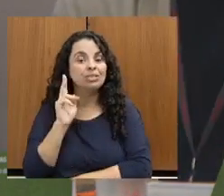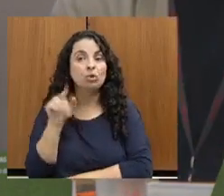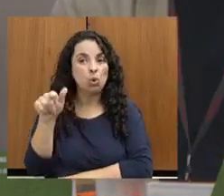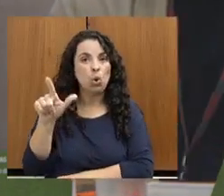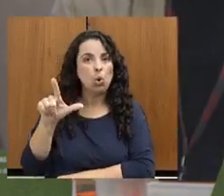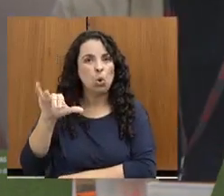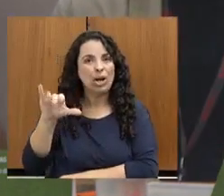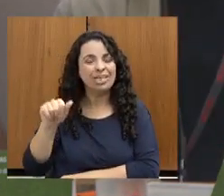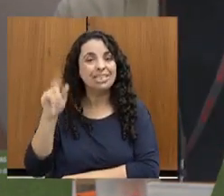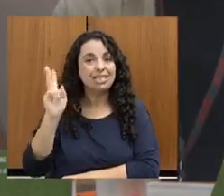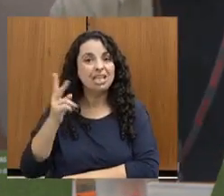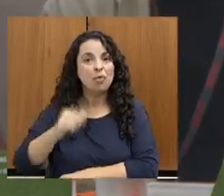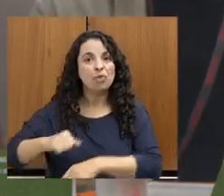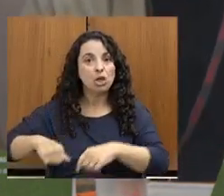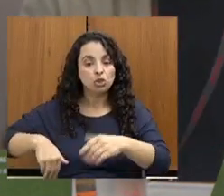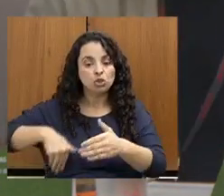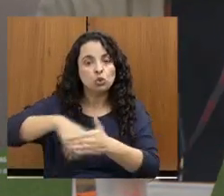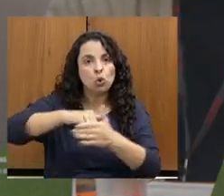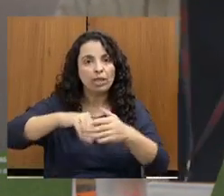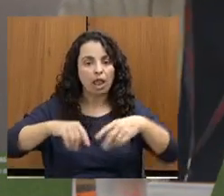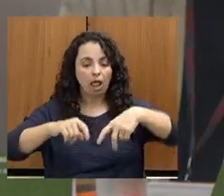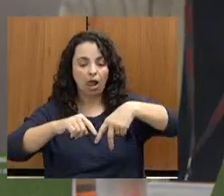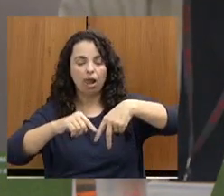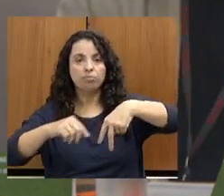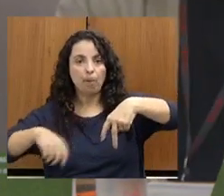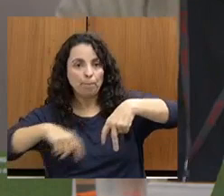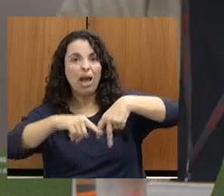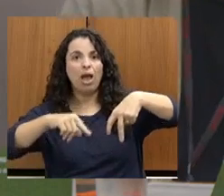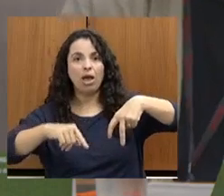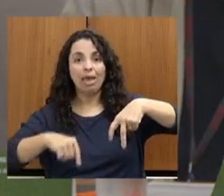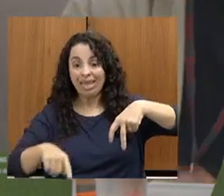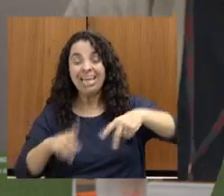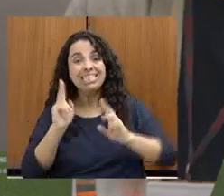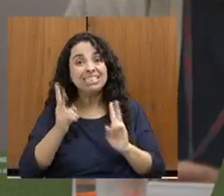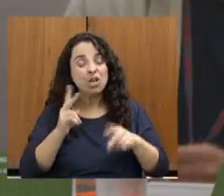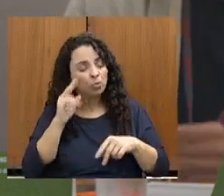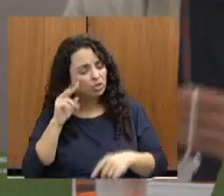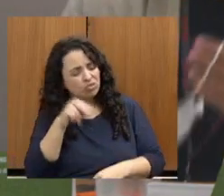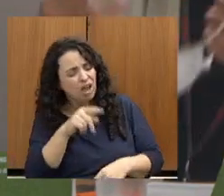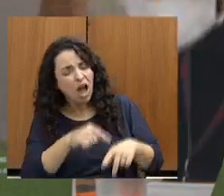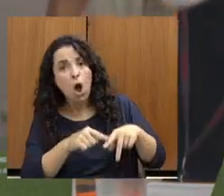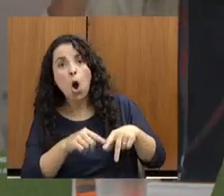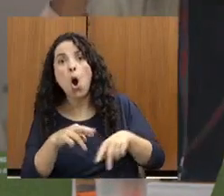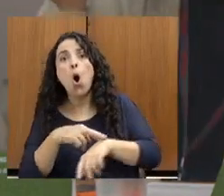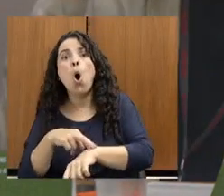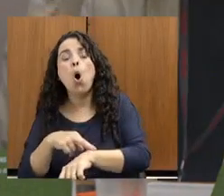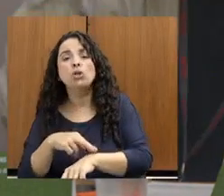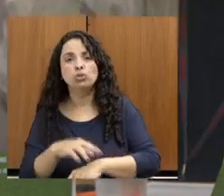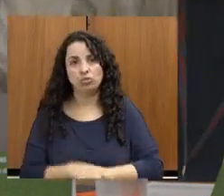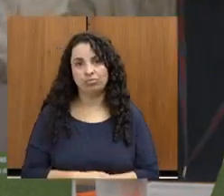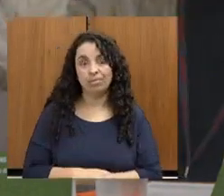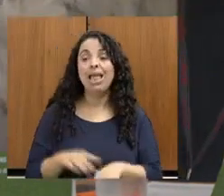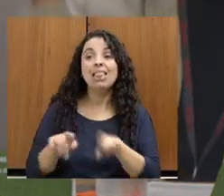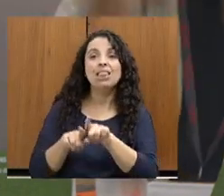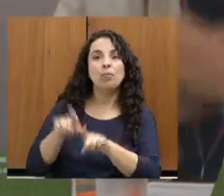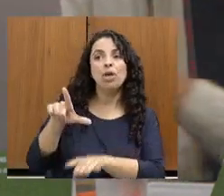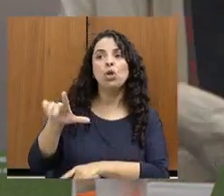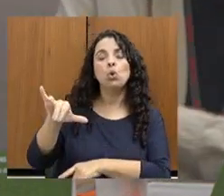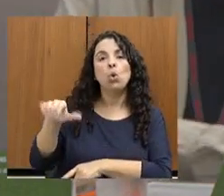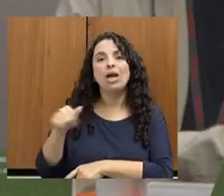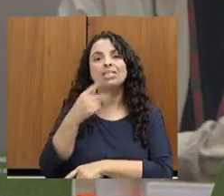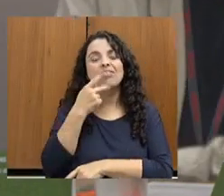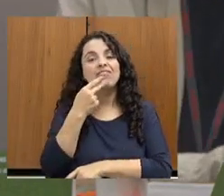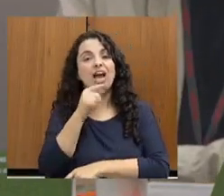que não é só com o Davi, que possui os dizeres gelo agachado, pula para um lado, gelo